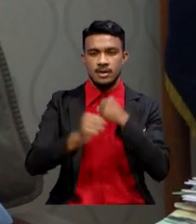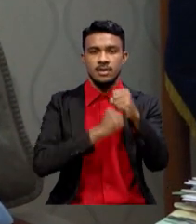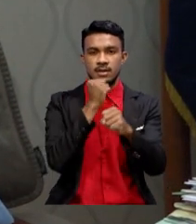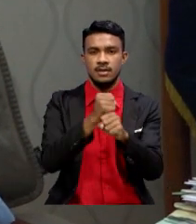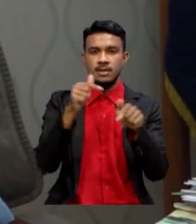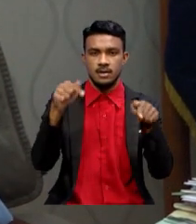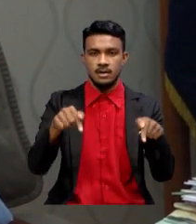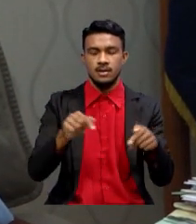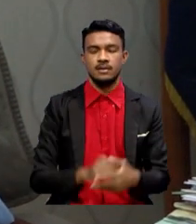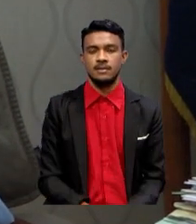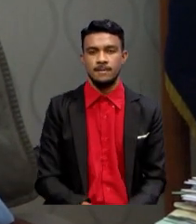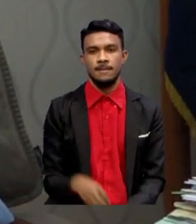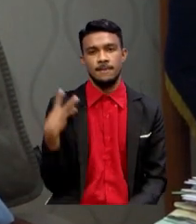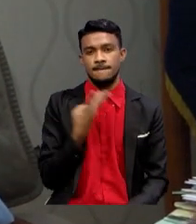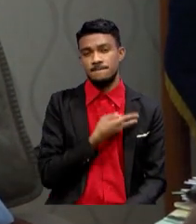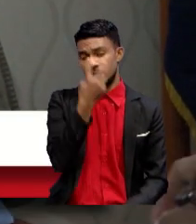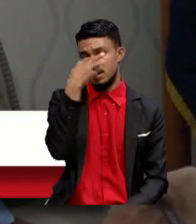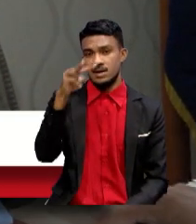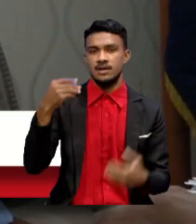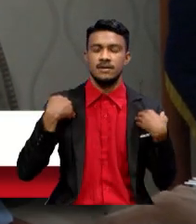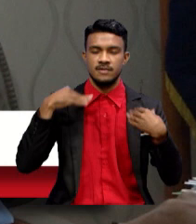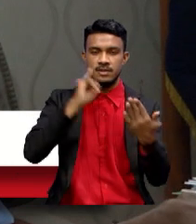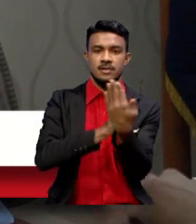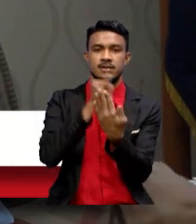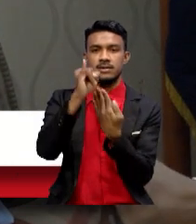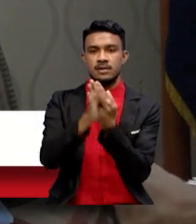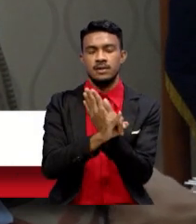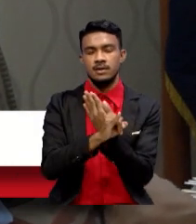danene. Tare katagiha janeiro